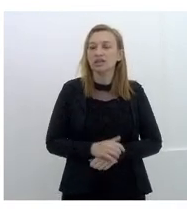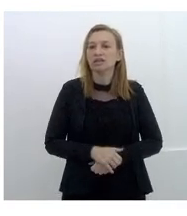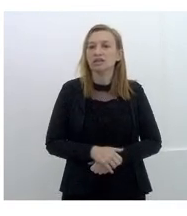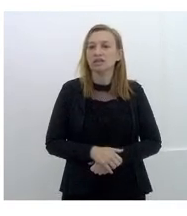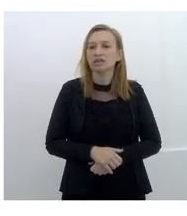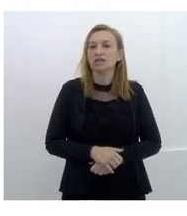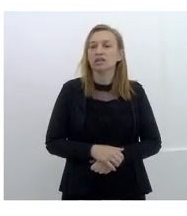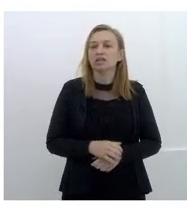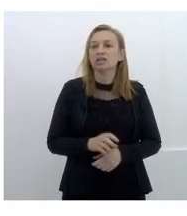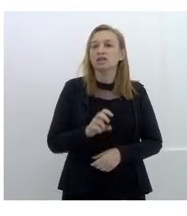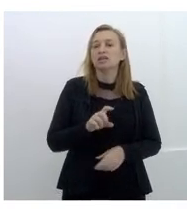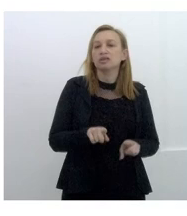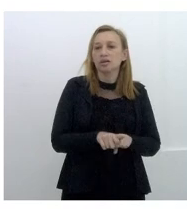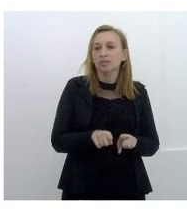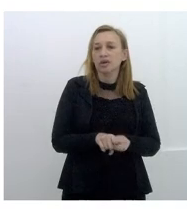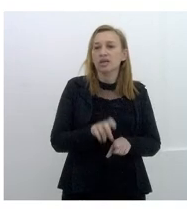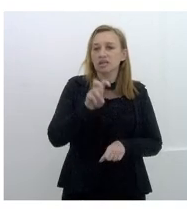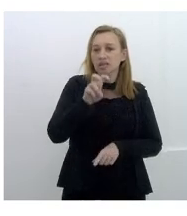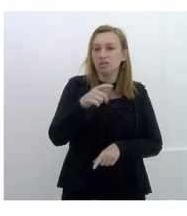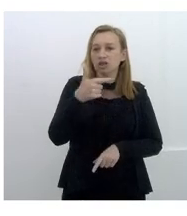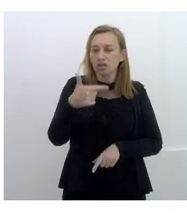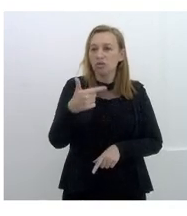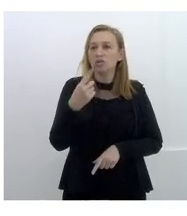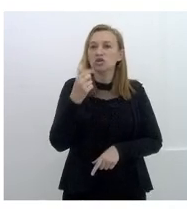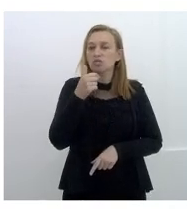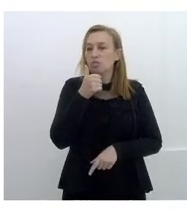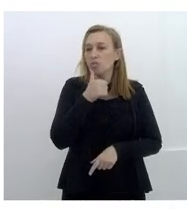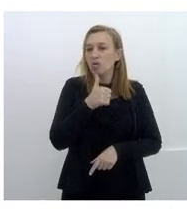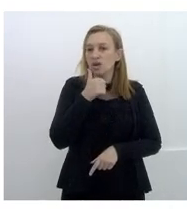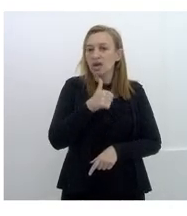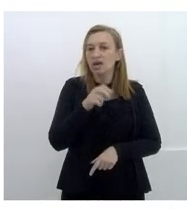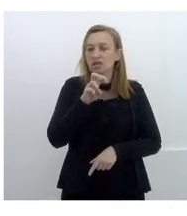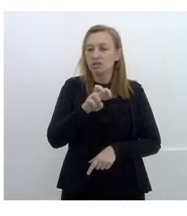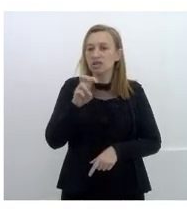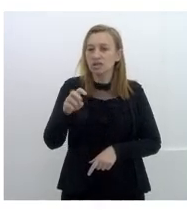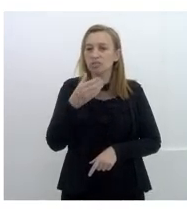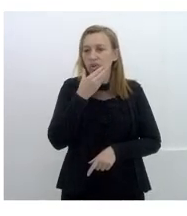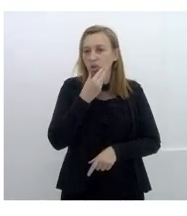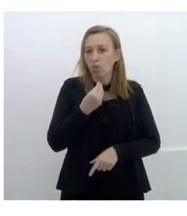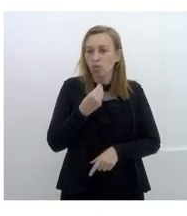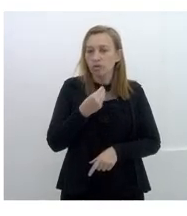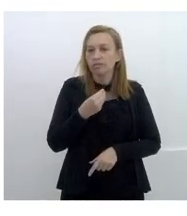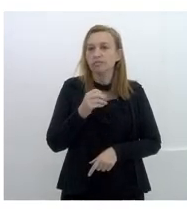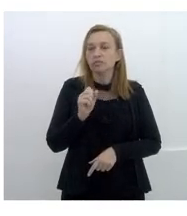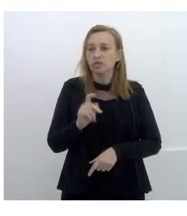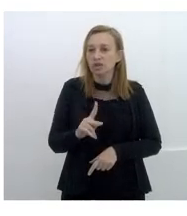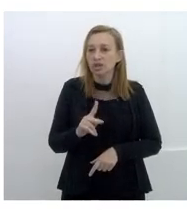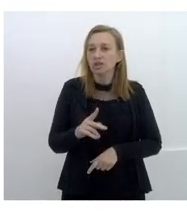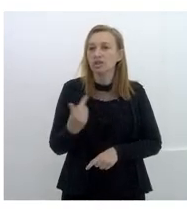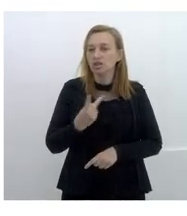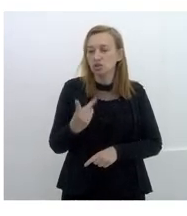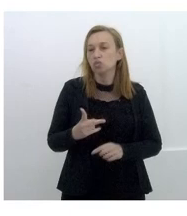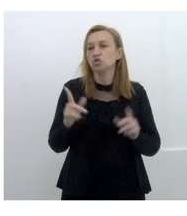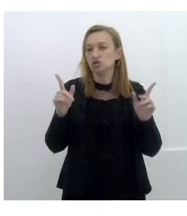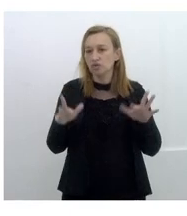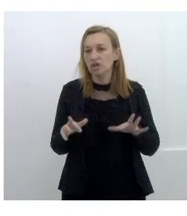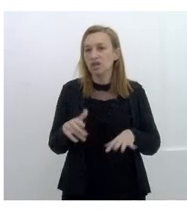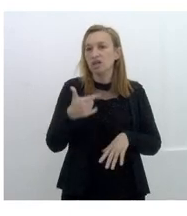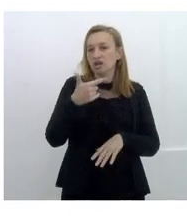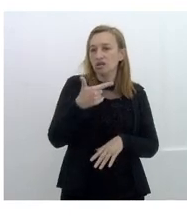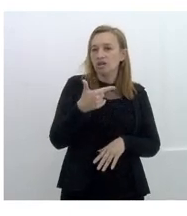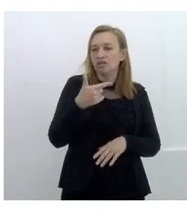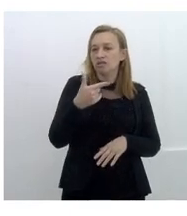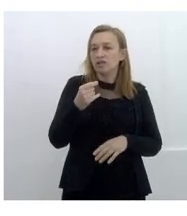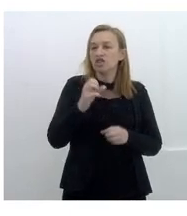exigida também é 52 para mulheres e 55 para homens tá então tem esses duas diferenças os 20